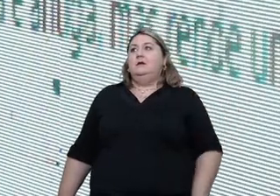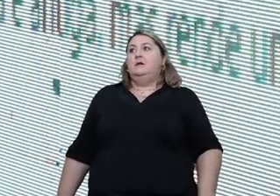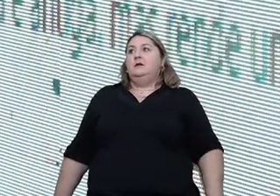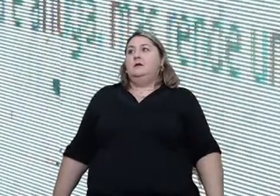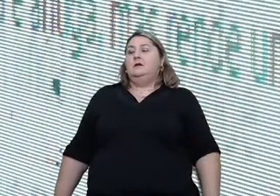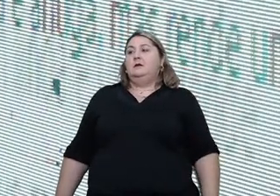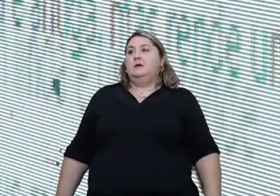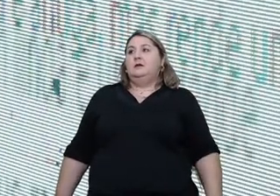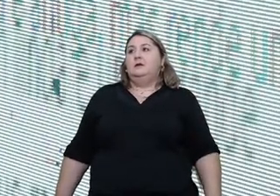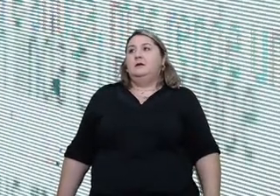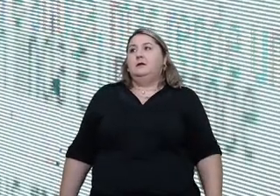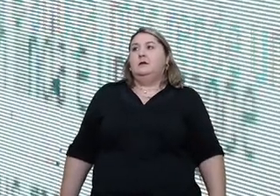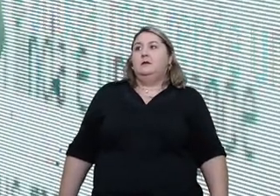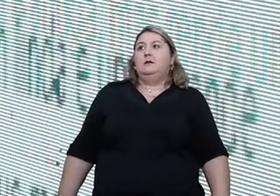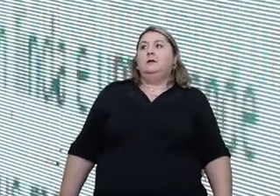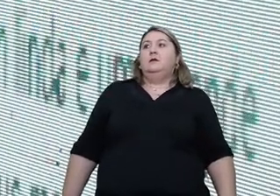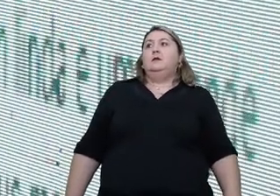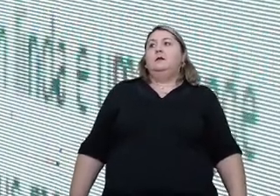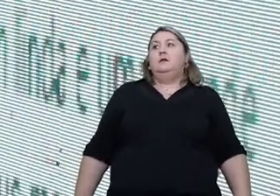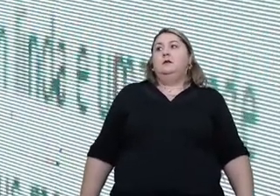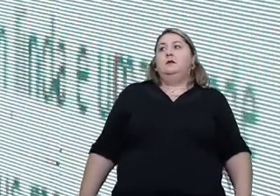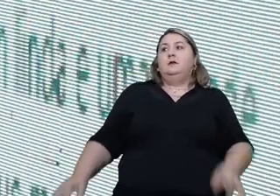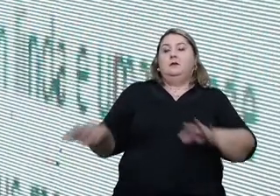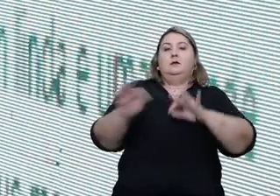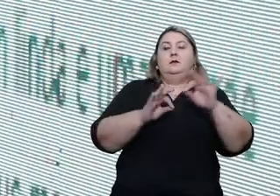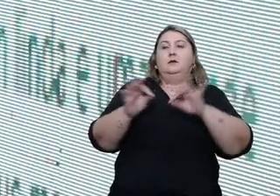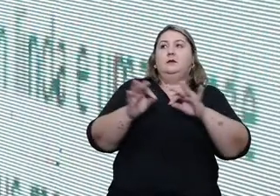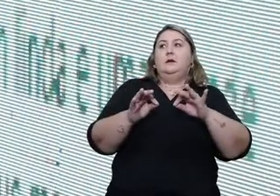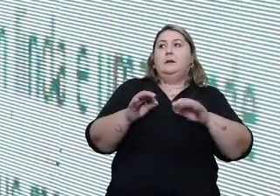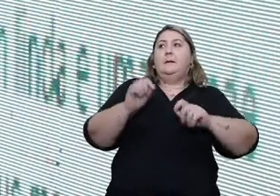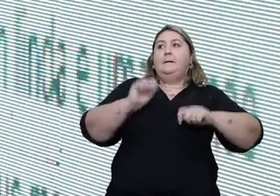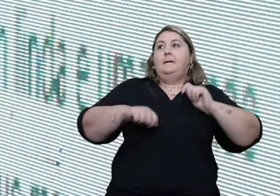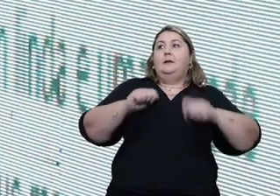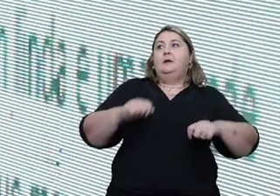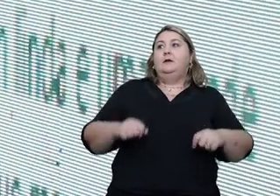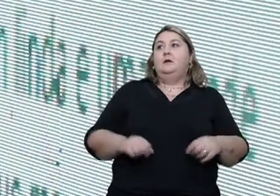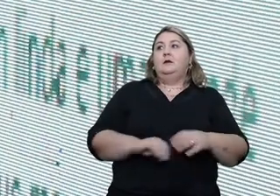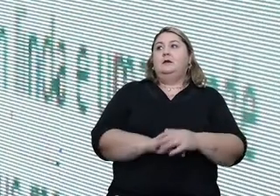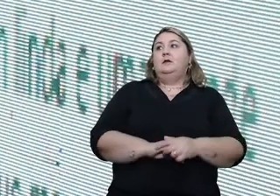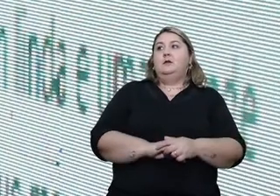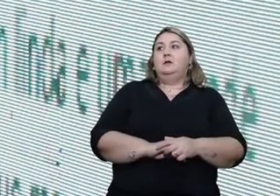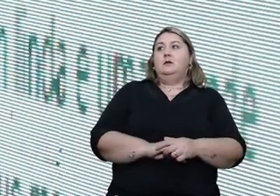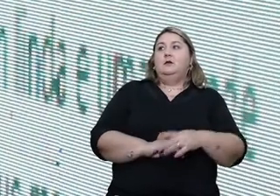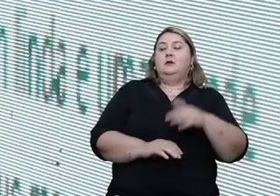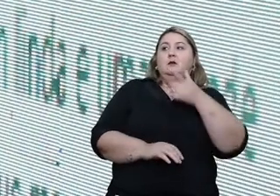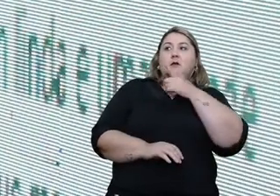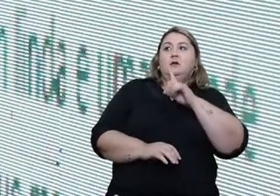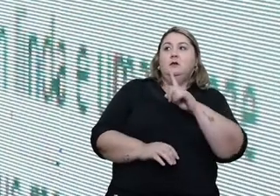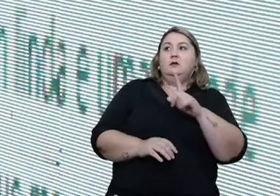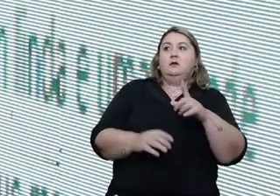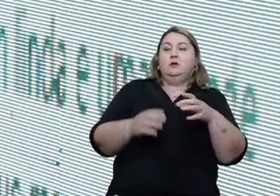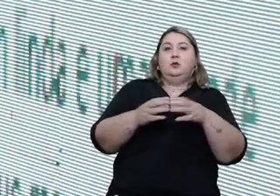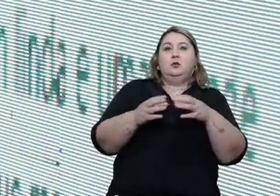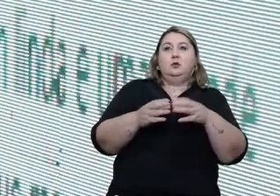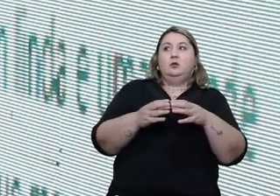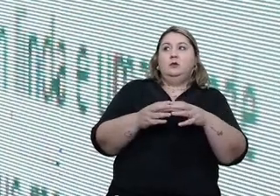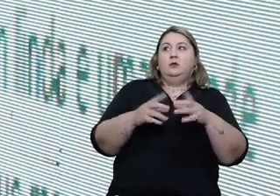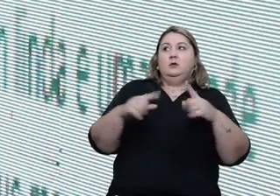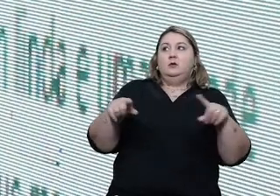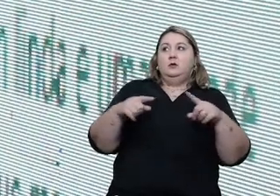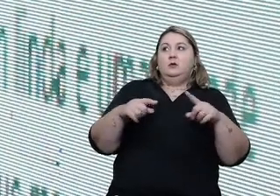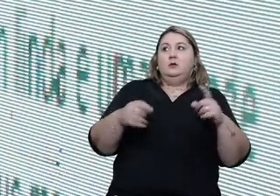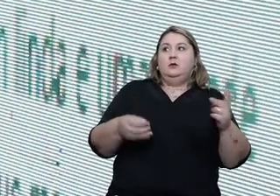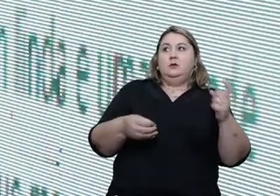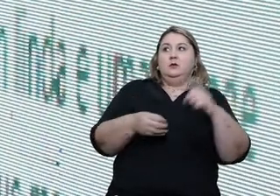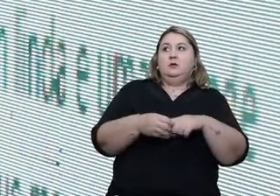e aí a galera voltou. Então vamos lá, agora vamos nos organizar, banda, todo mundo aqui. A gente consegue agora então fazer uma seleção de vocês e aí a